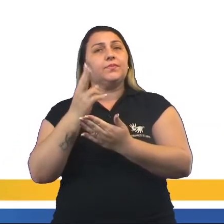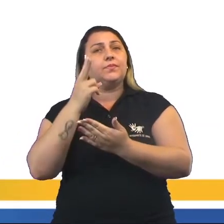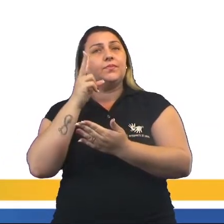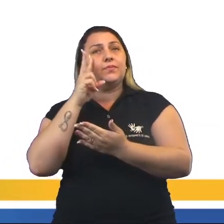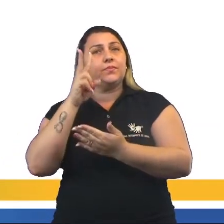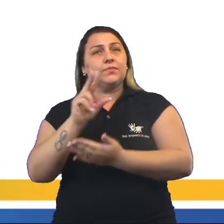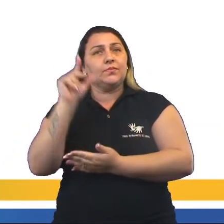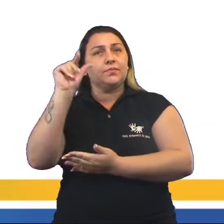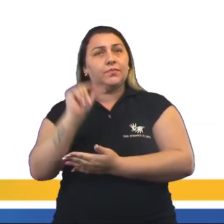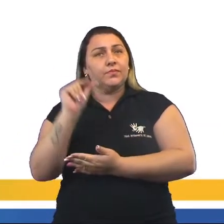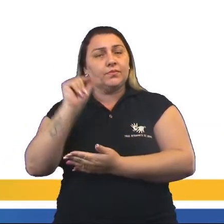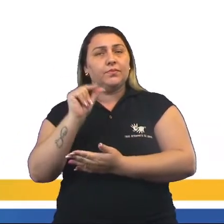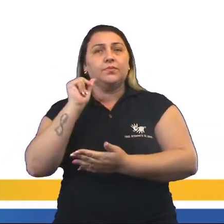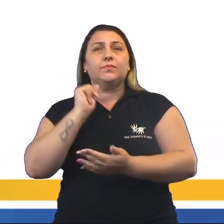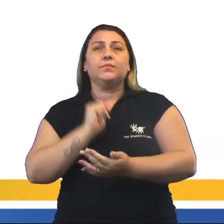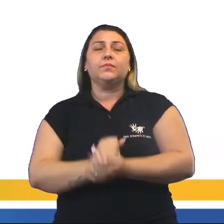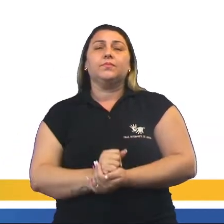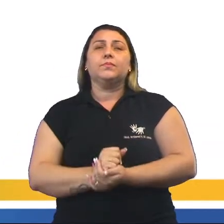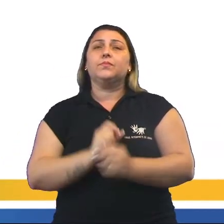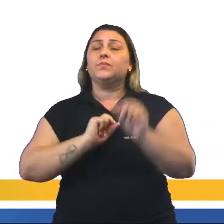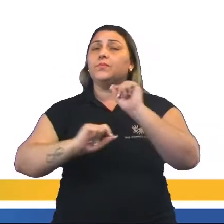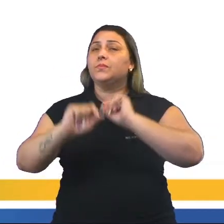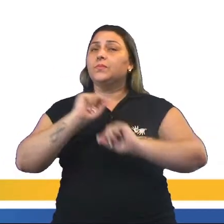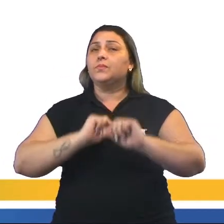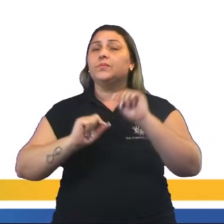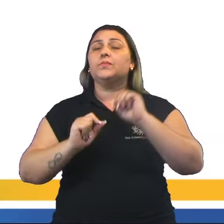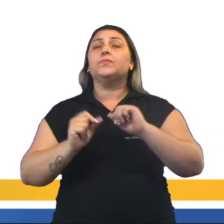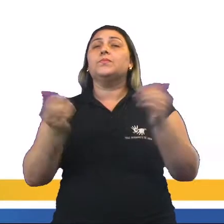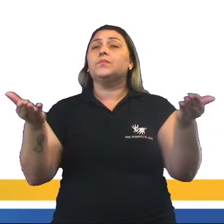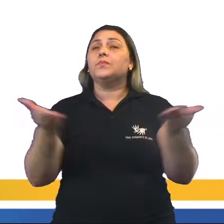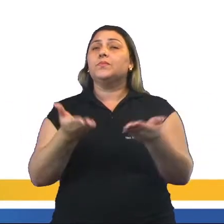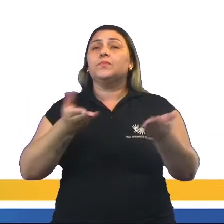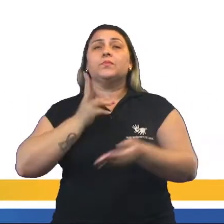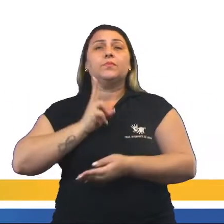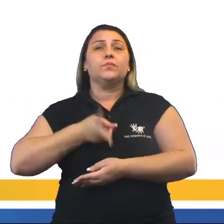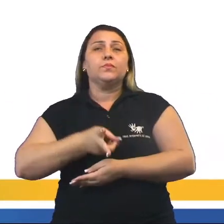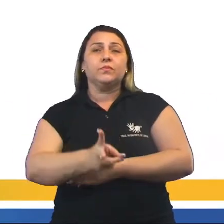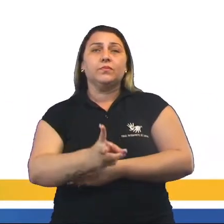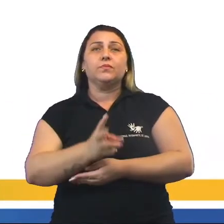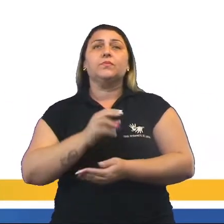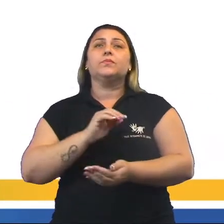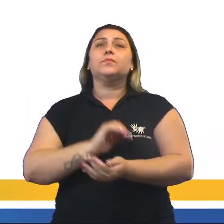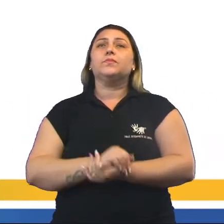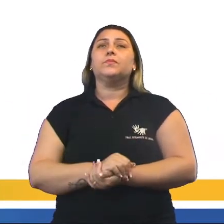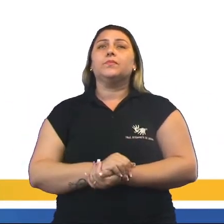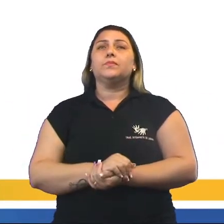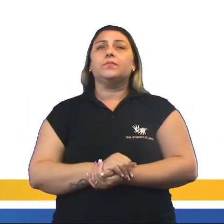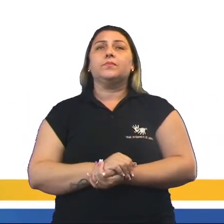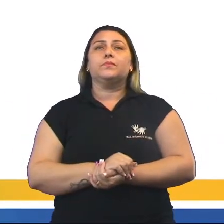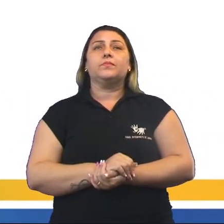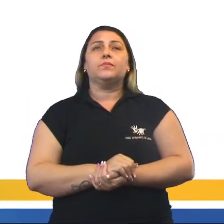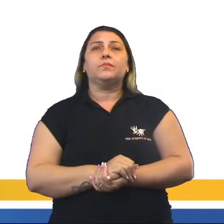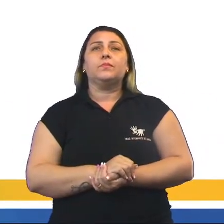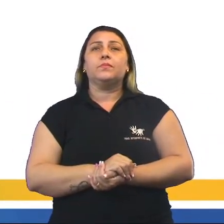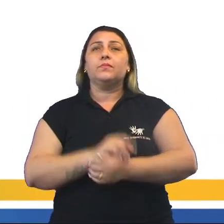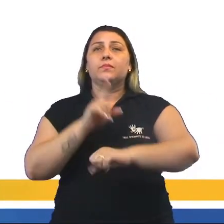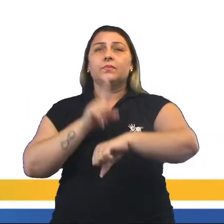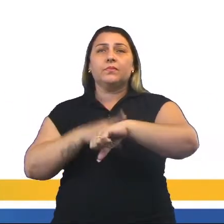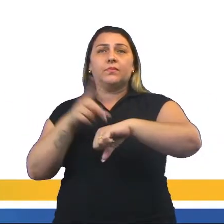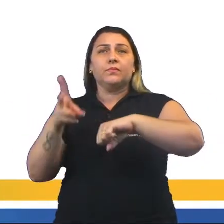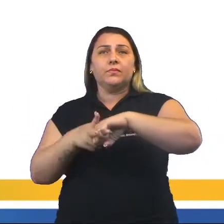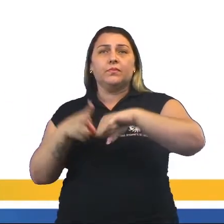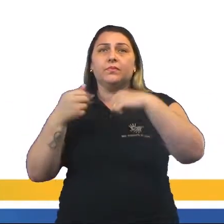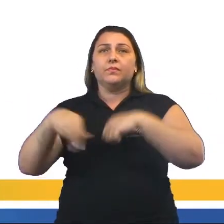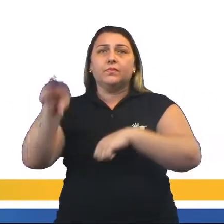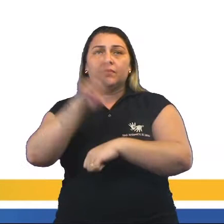pouquinho sobre o que é o present continuous. Então, o present continuous tense é um tempo